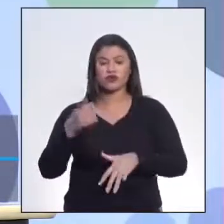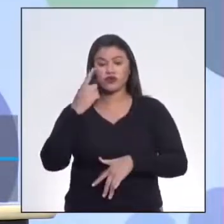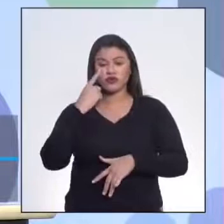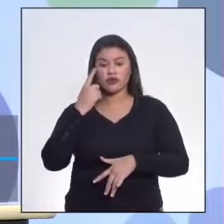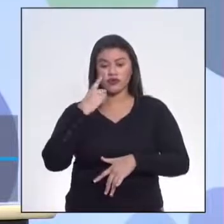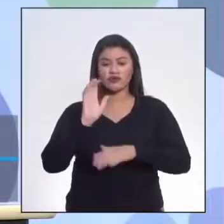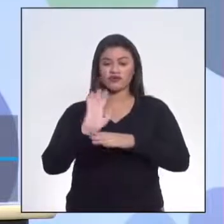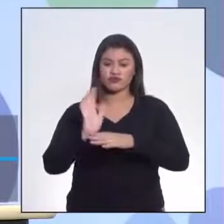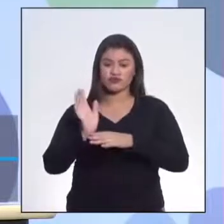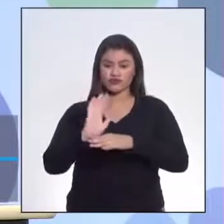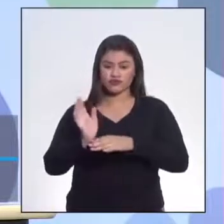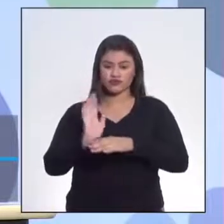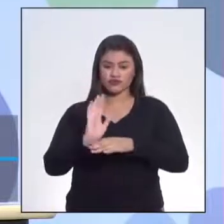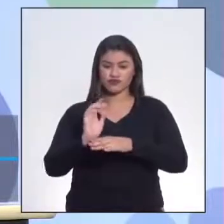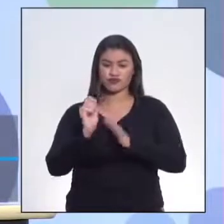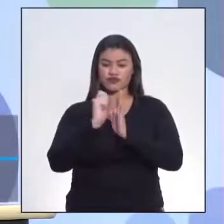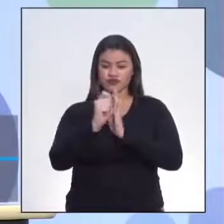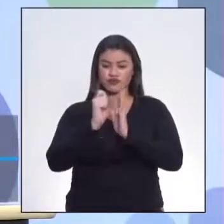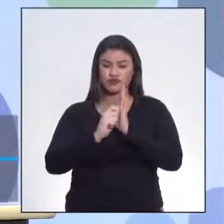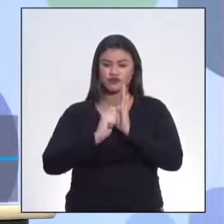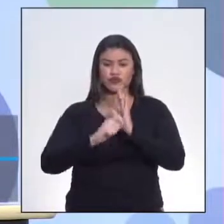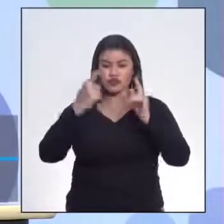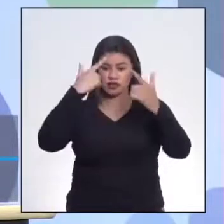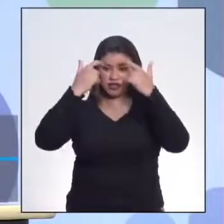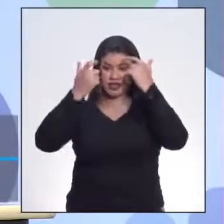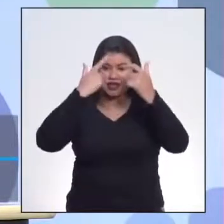assista conosco, anote as ideias